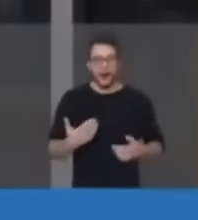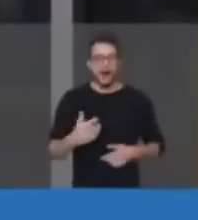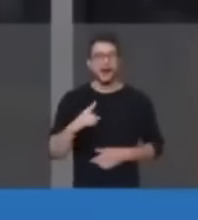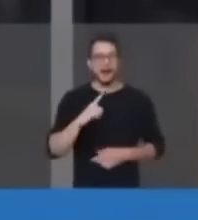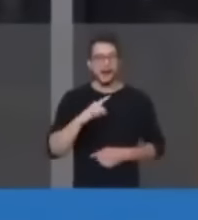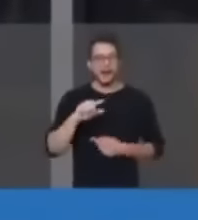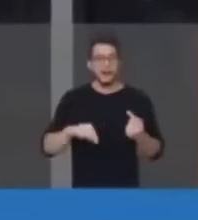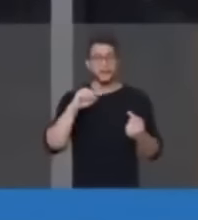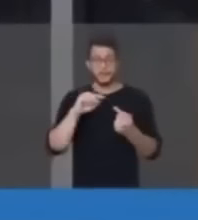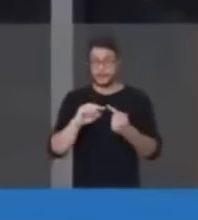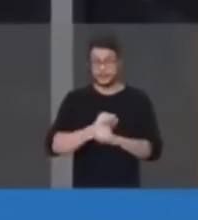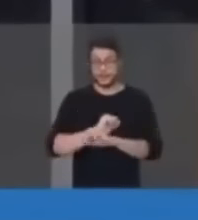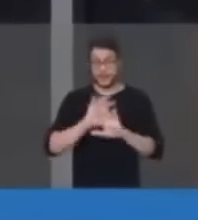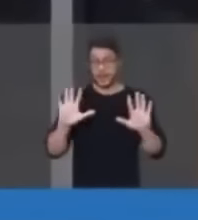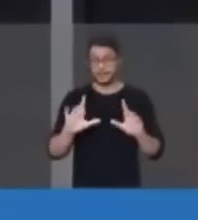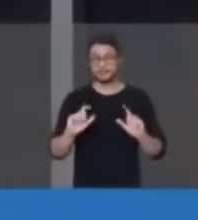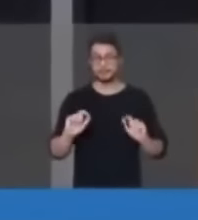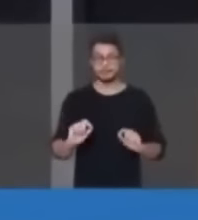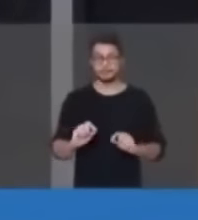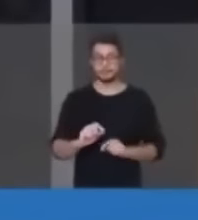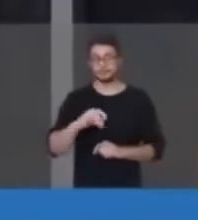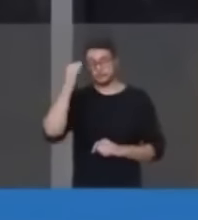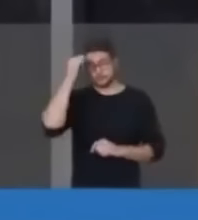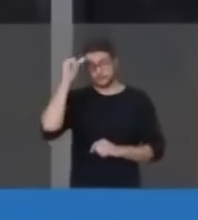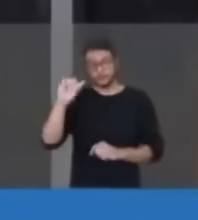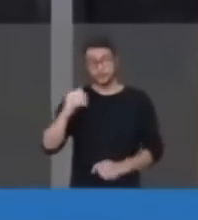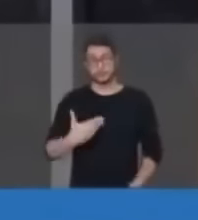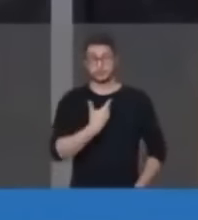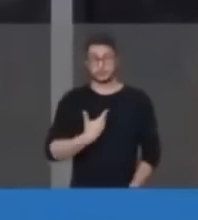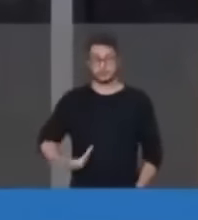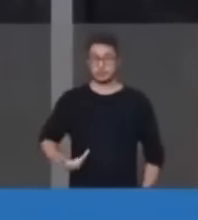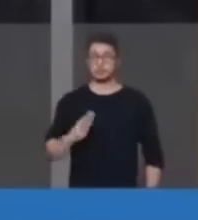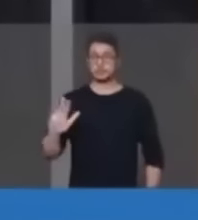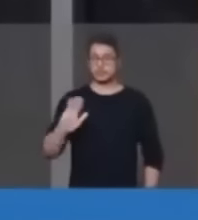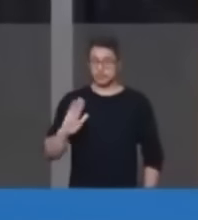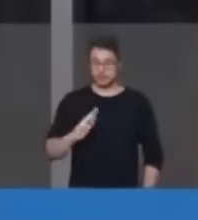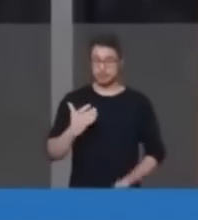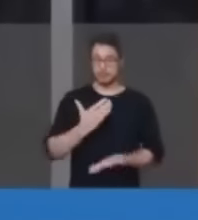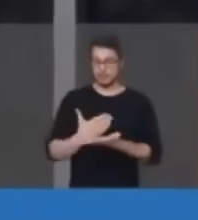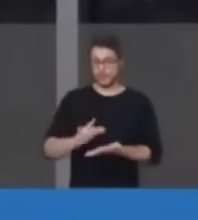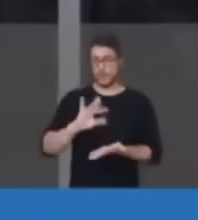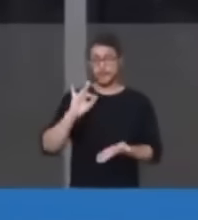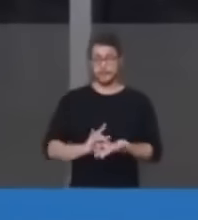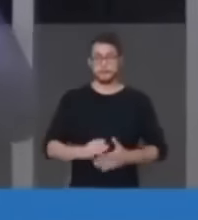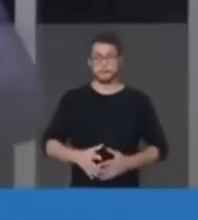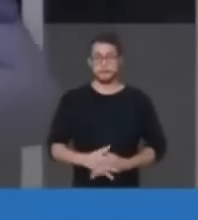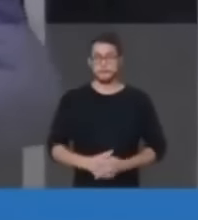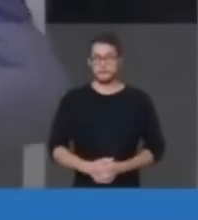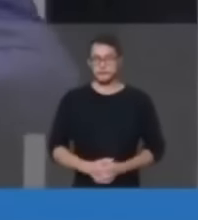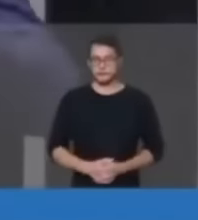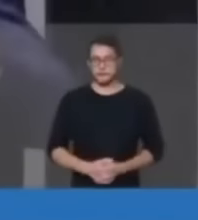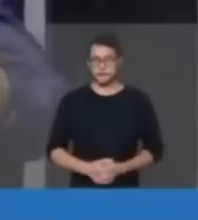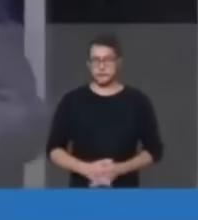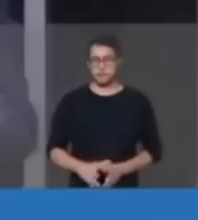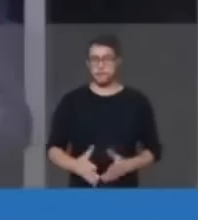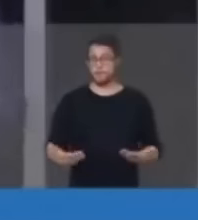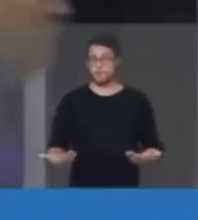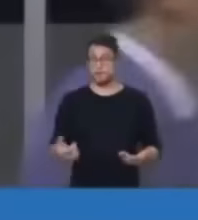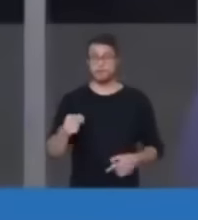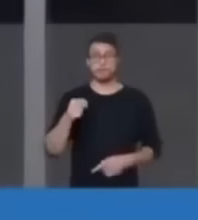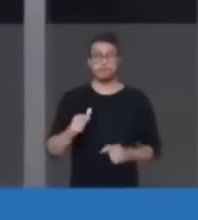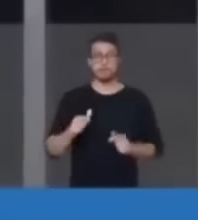objetivo que era impedir o governo Lula de se instalar foi um um ato que envolveu milhares